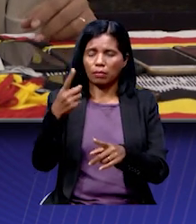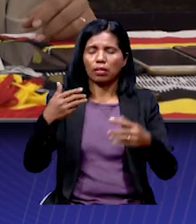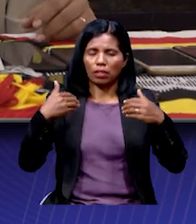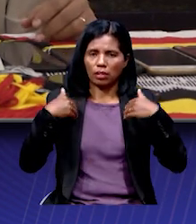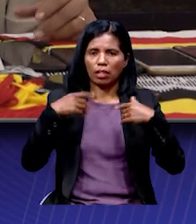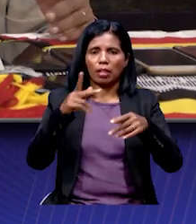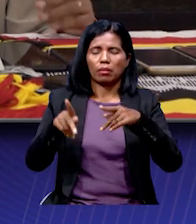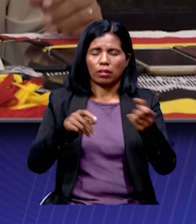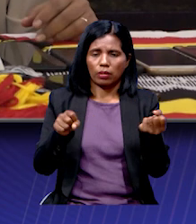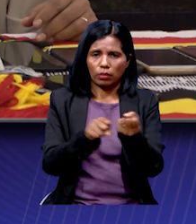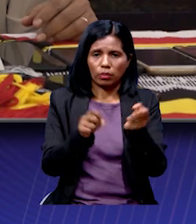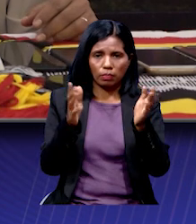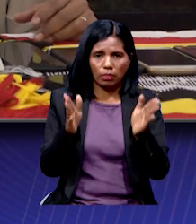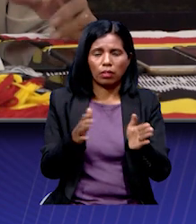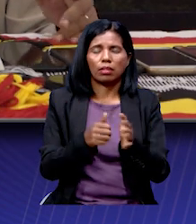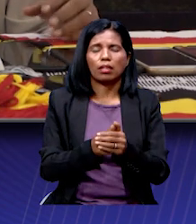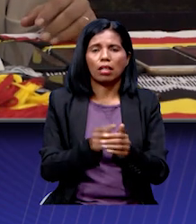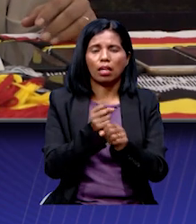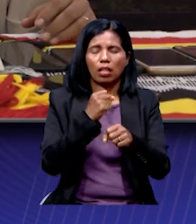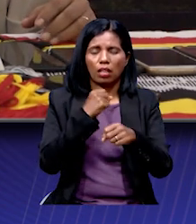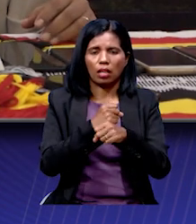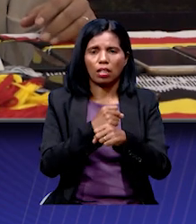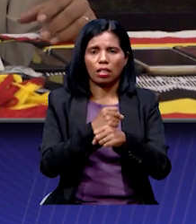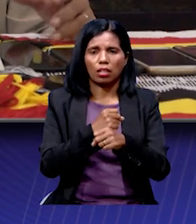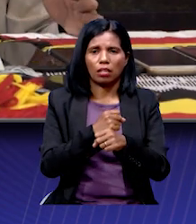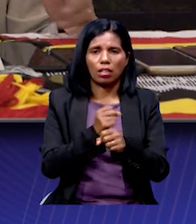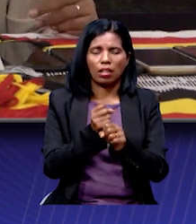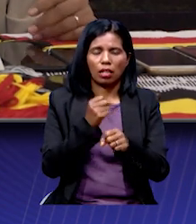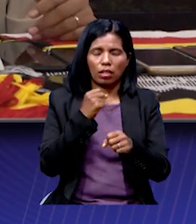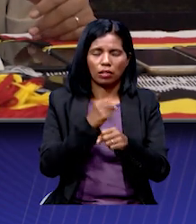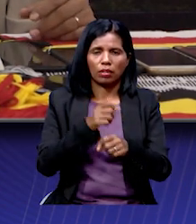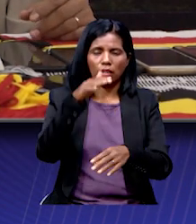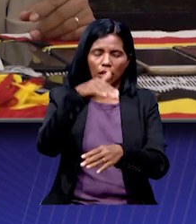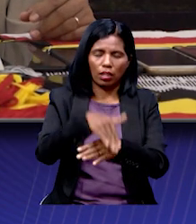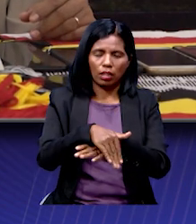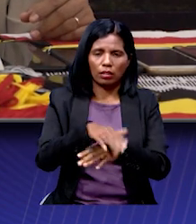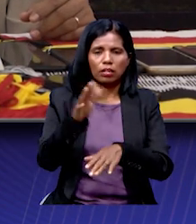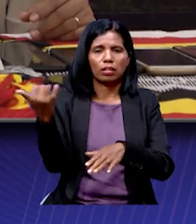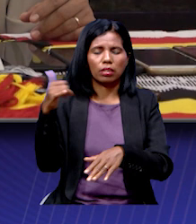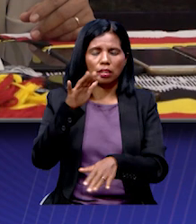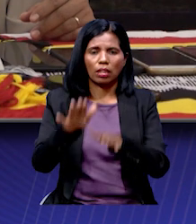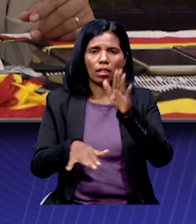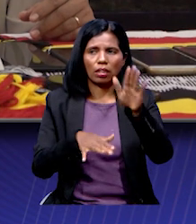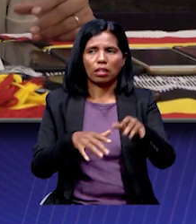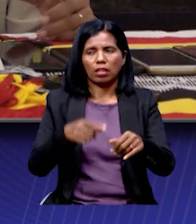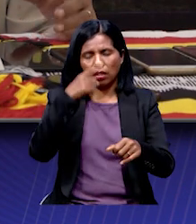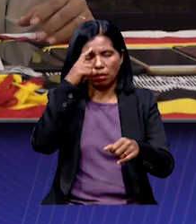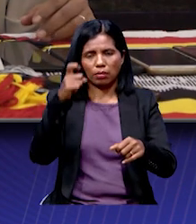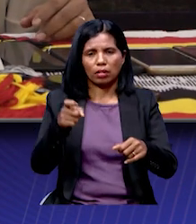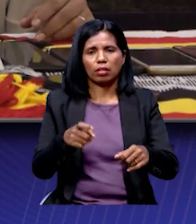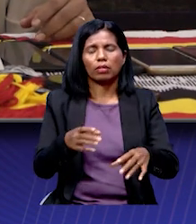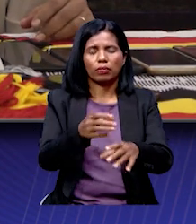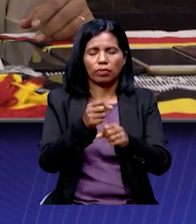apoiantes balu nebe halu uluk convoy e kalamos ira lauela. Tamanebe senen hola na